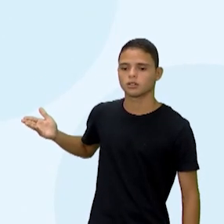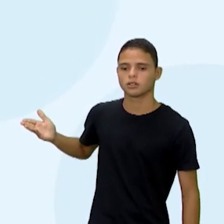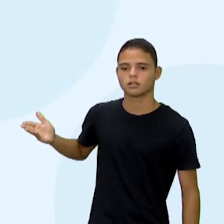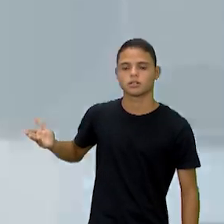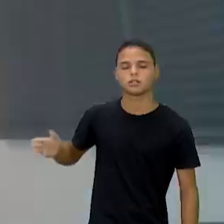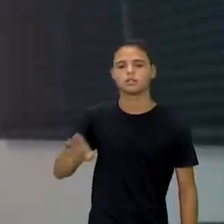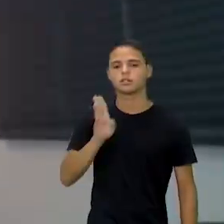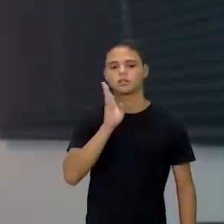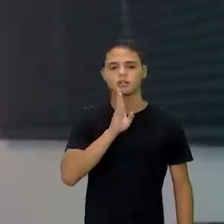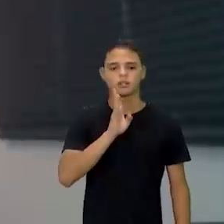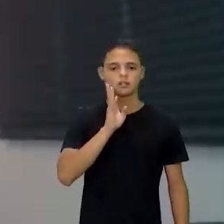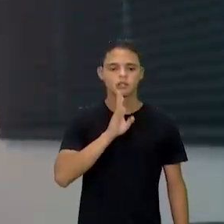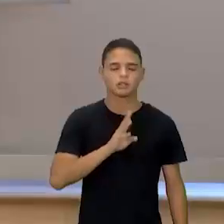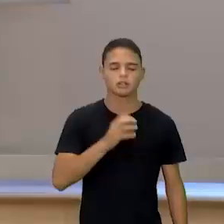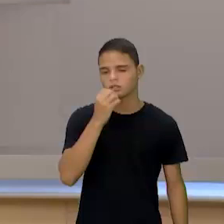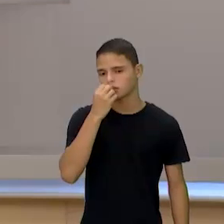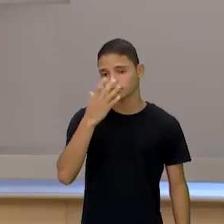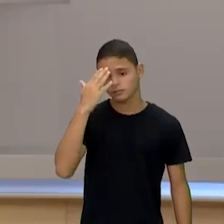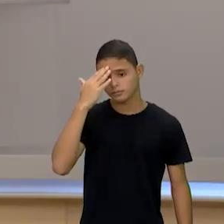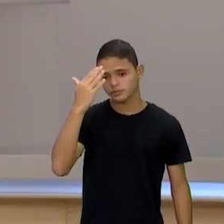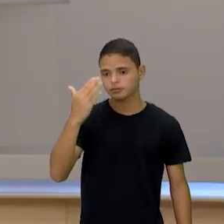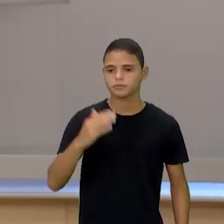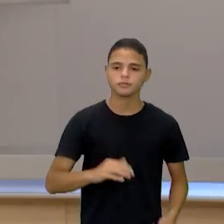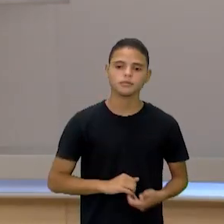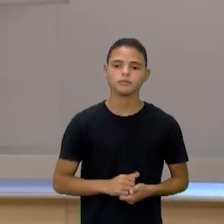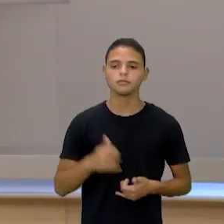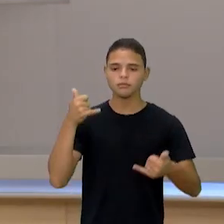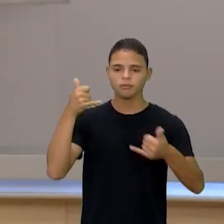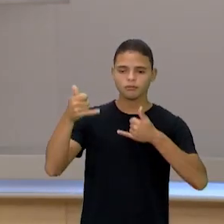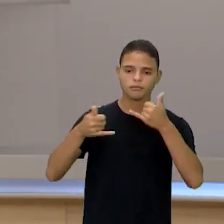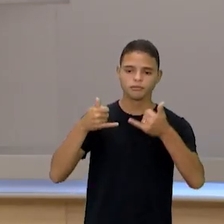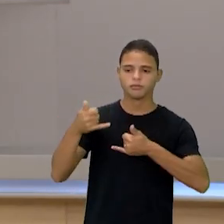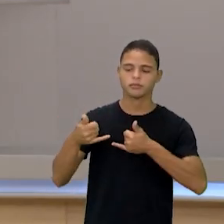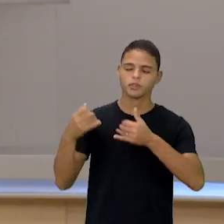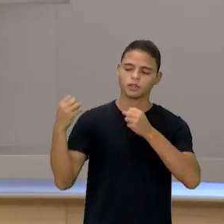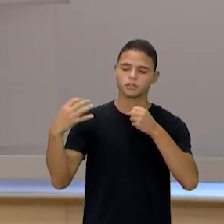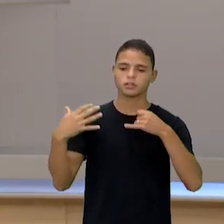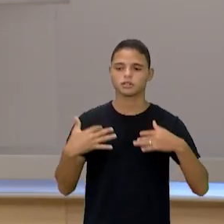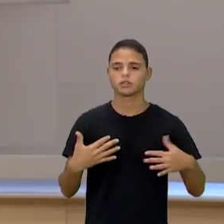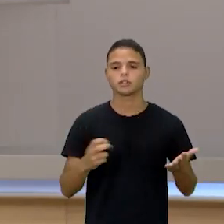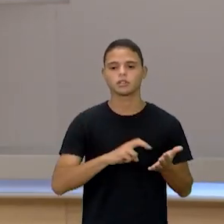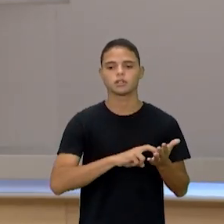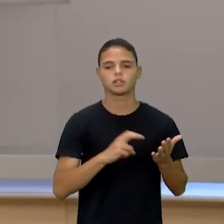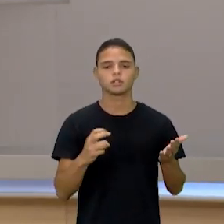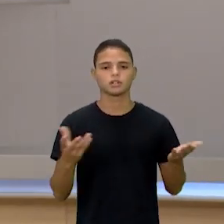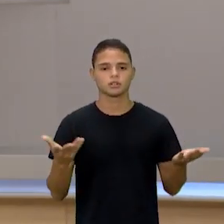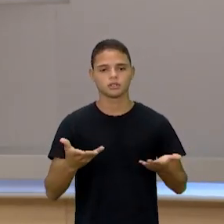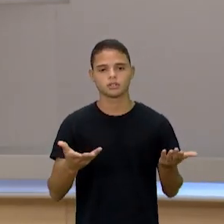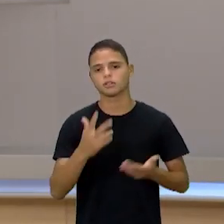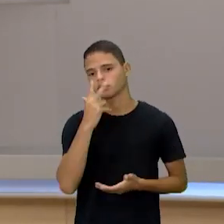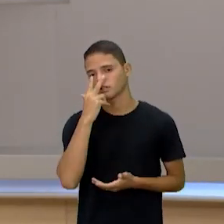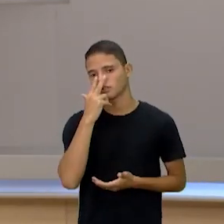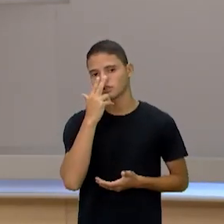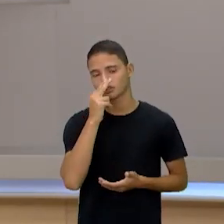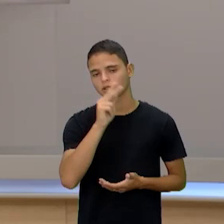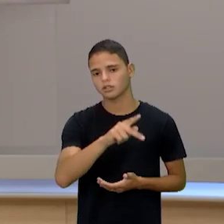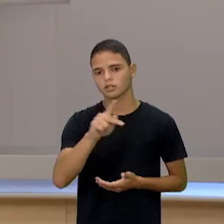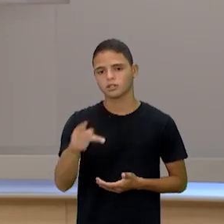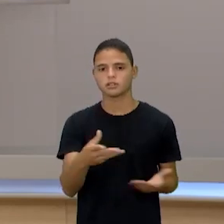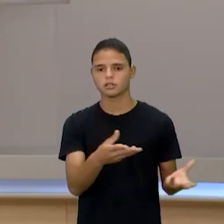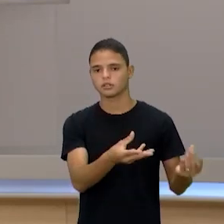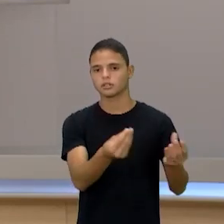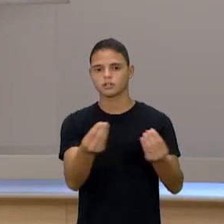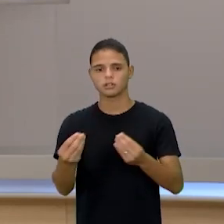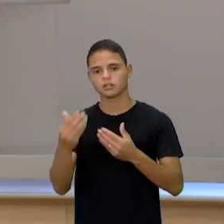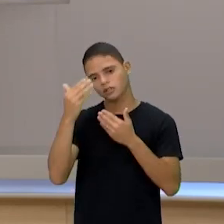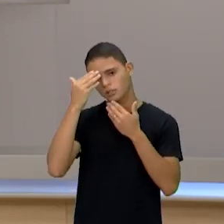Legal, Denise. Legal, obrigado pelas suas informações aqui na manhã de hoje. Acho que os nossos professores, muitos deles